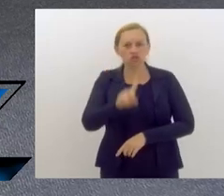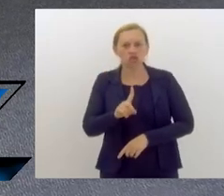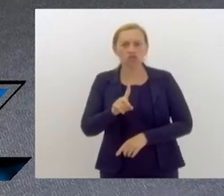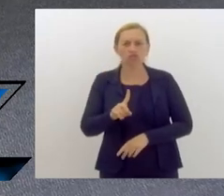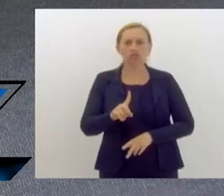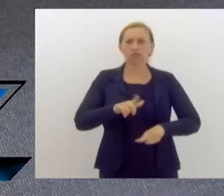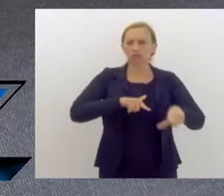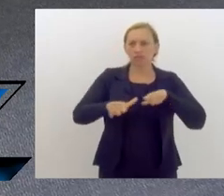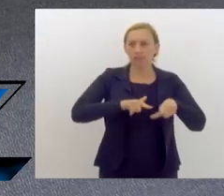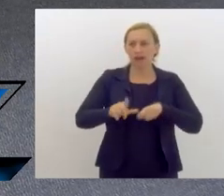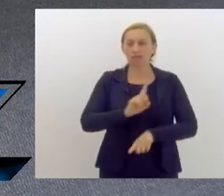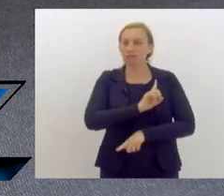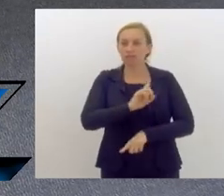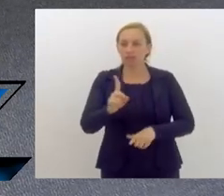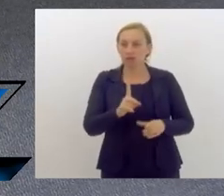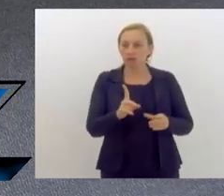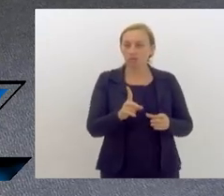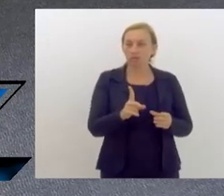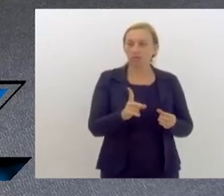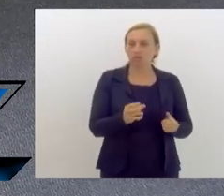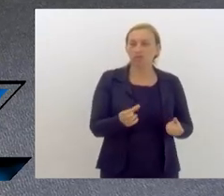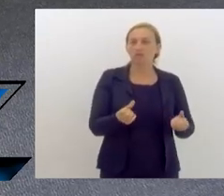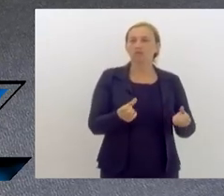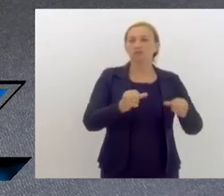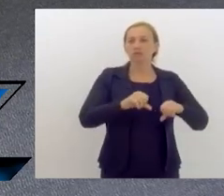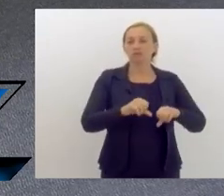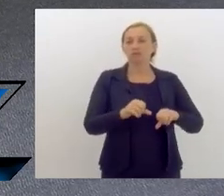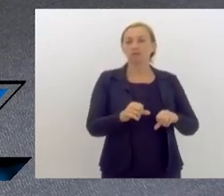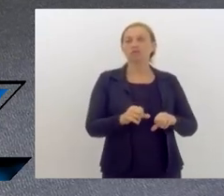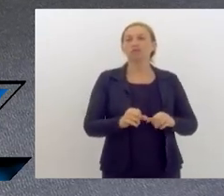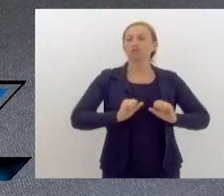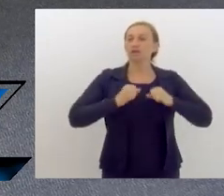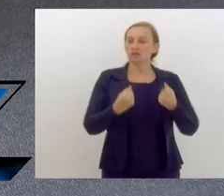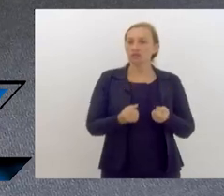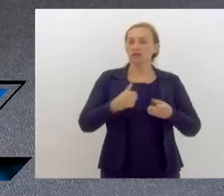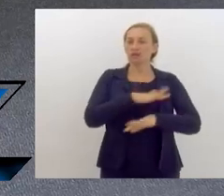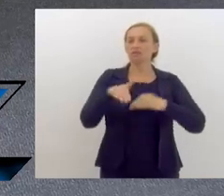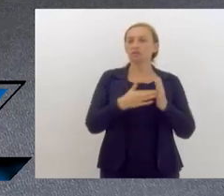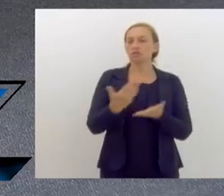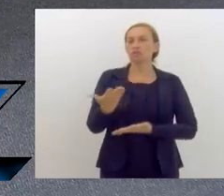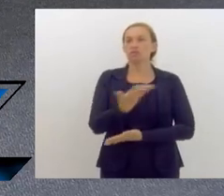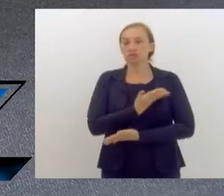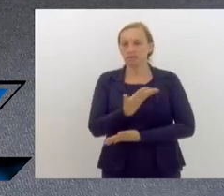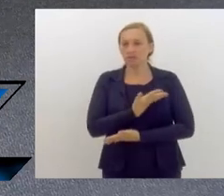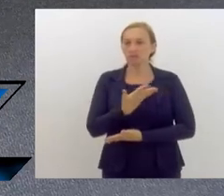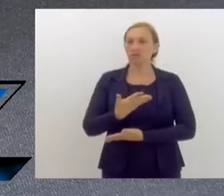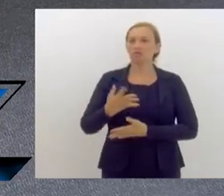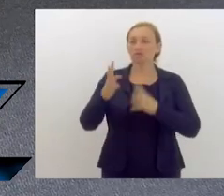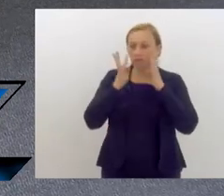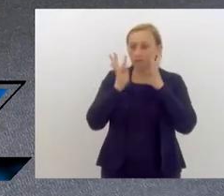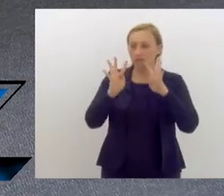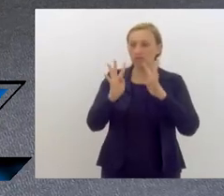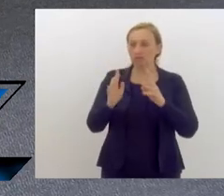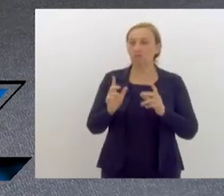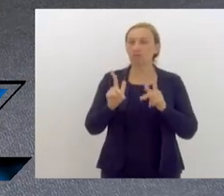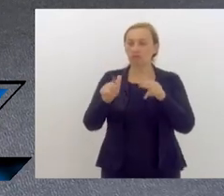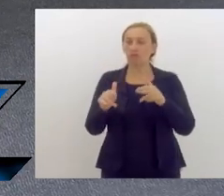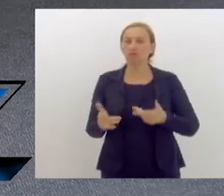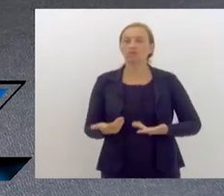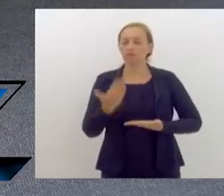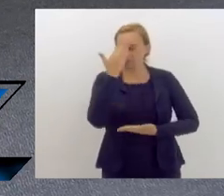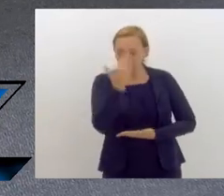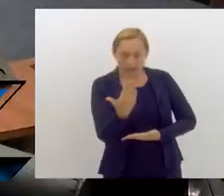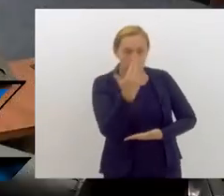trabalhistas e de não uma precarização Então parabéns só queria reforçar que todos os colegas possam tá inclinados nesse mesmo intuito que você excelência Obrigado